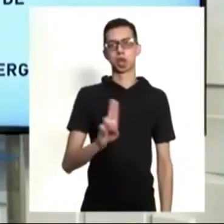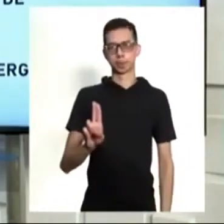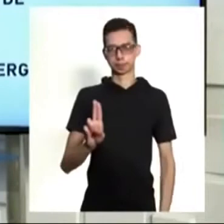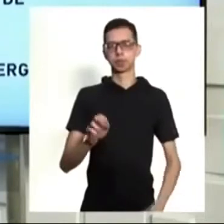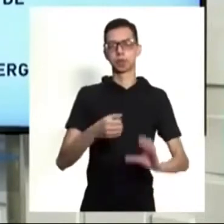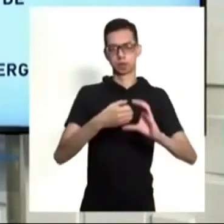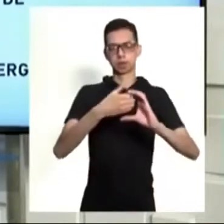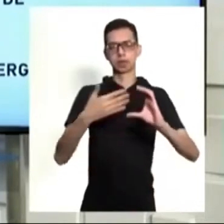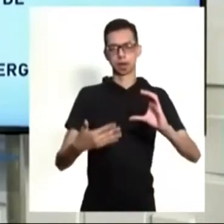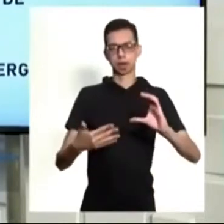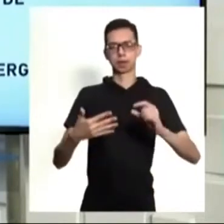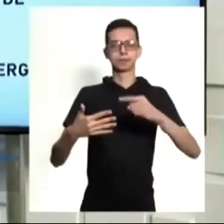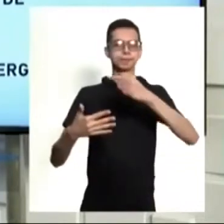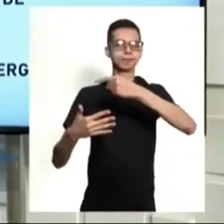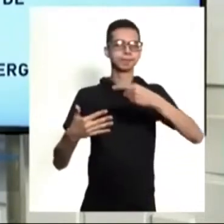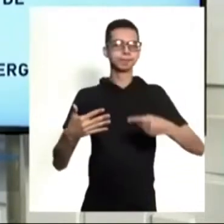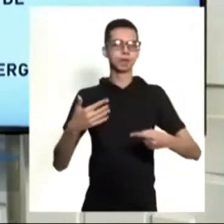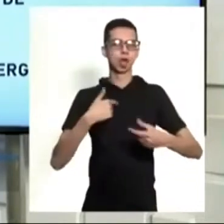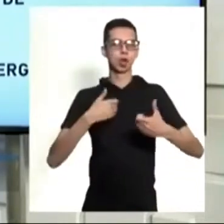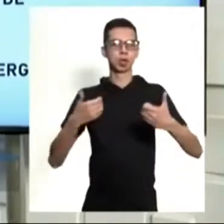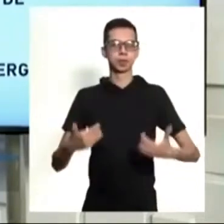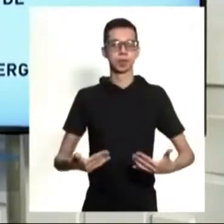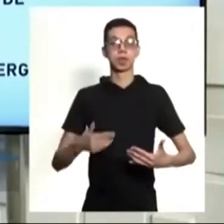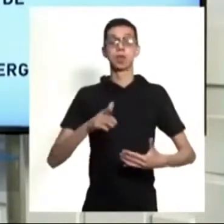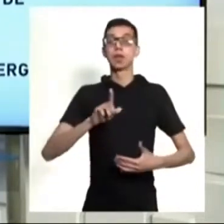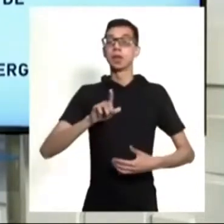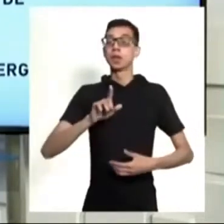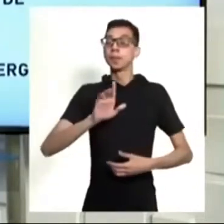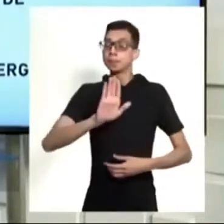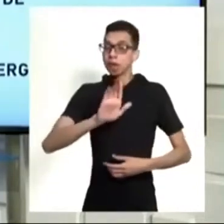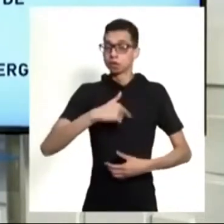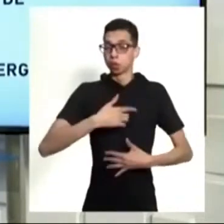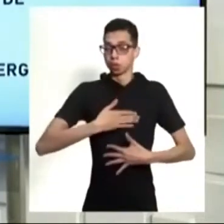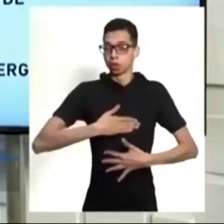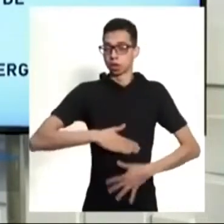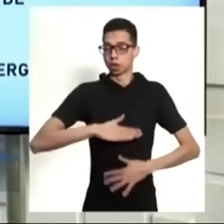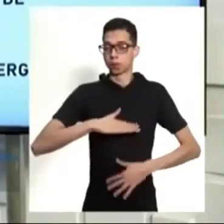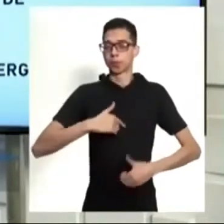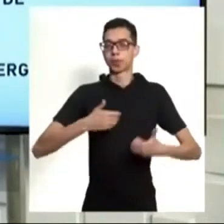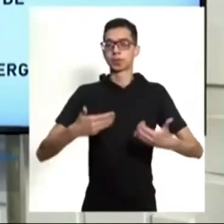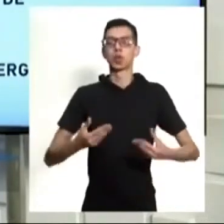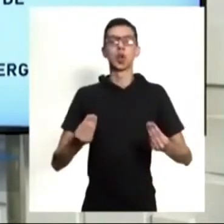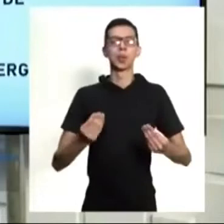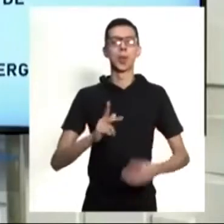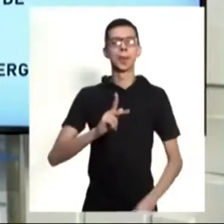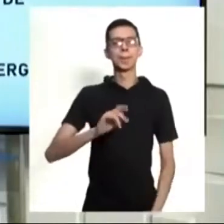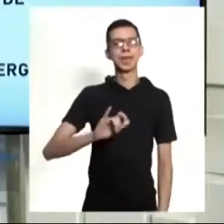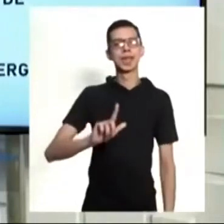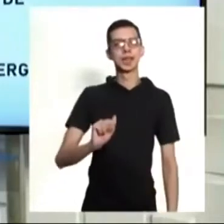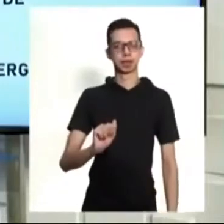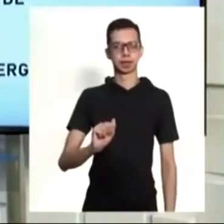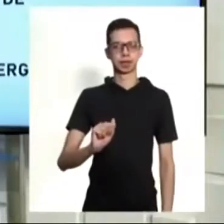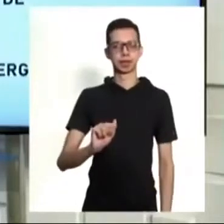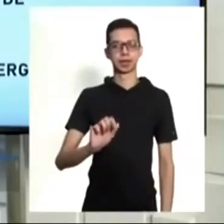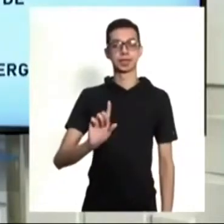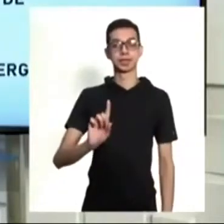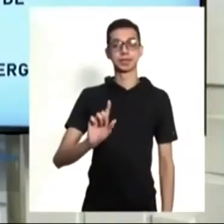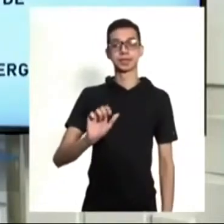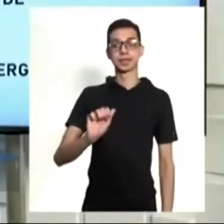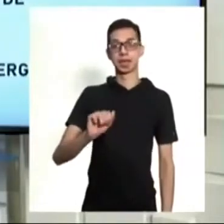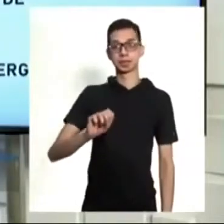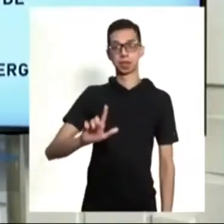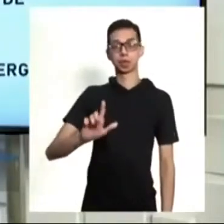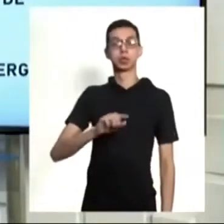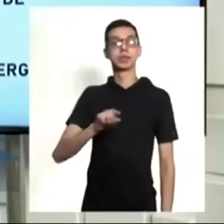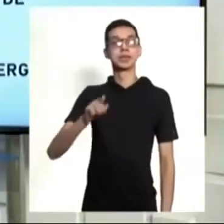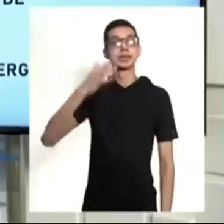aqui, vou com bastante calma para mostrar para você como que é a pilha de Daniel, que é a pilha mais didática que a gente tem hoje para entender todo